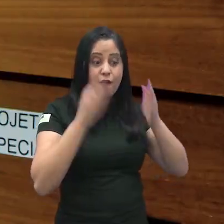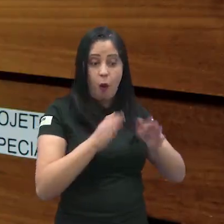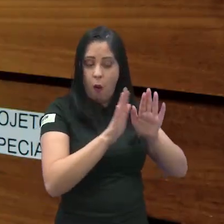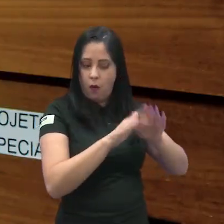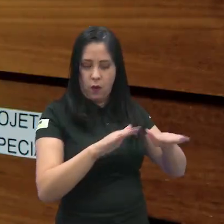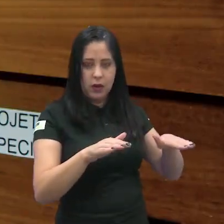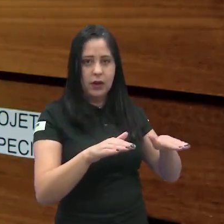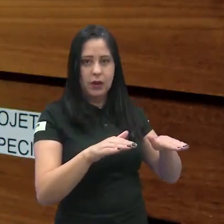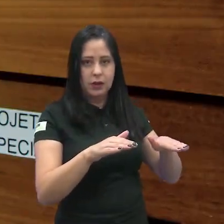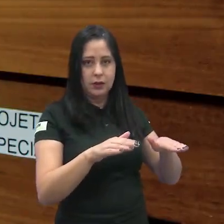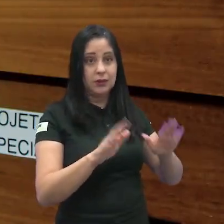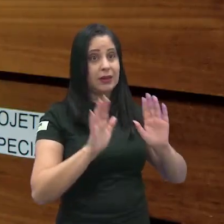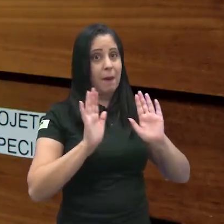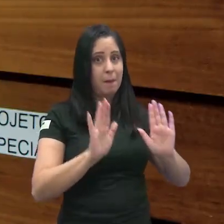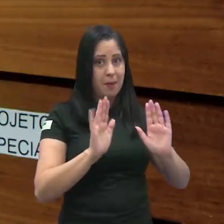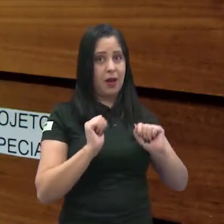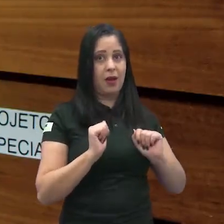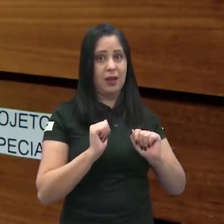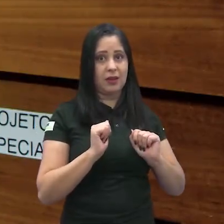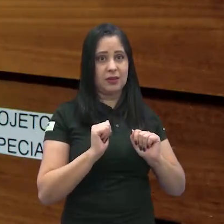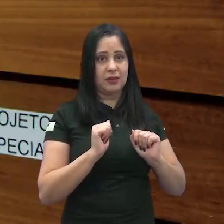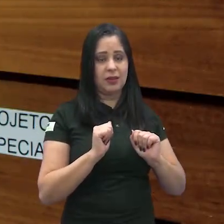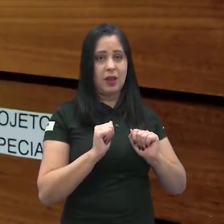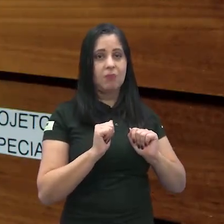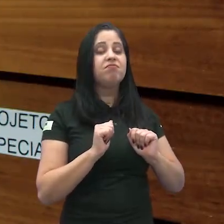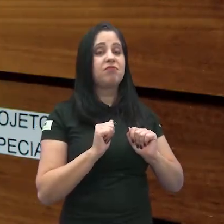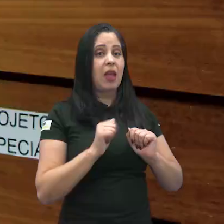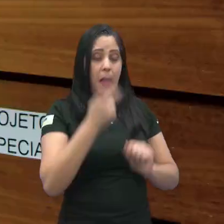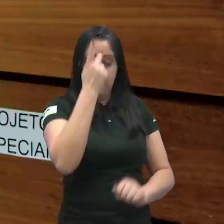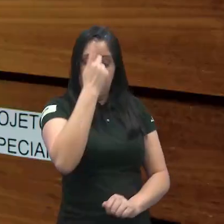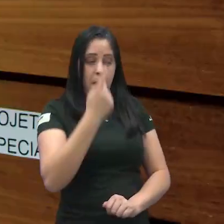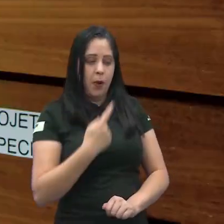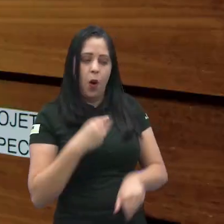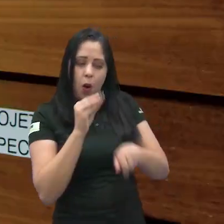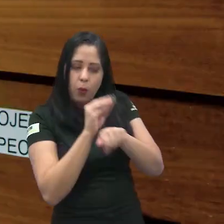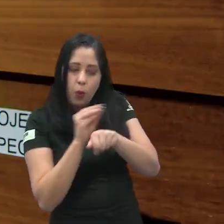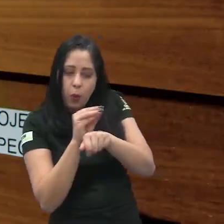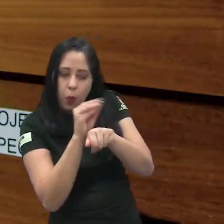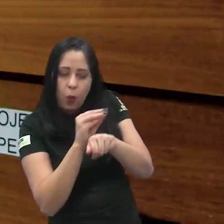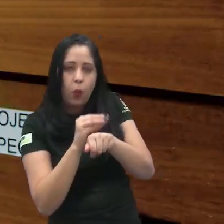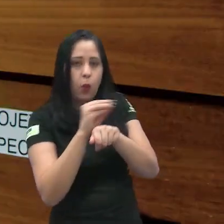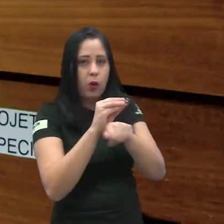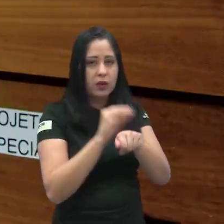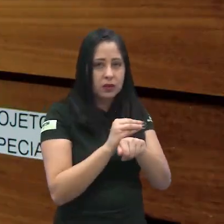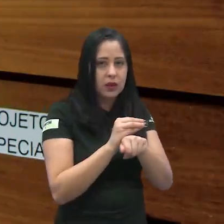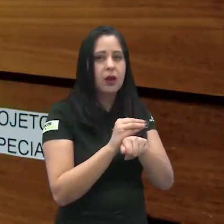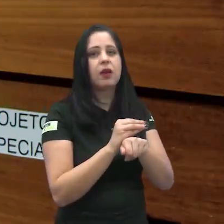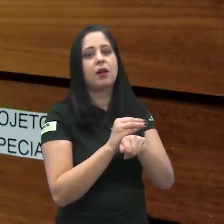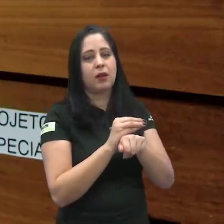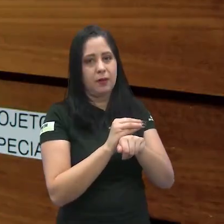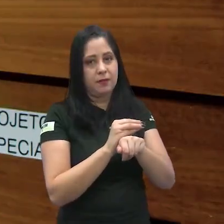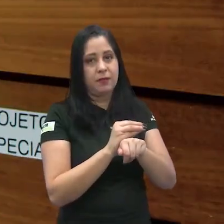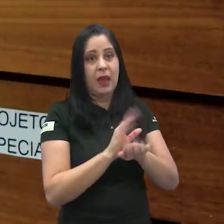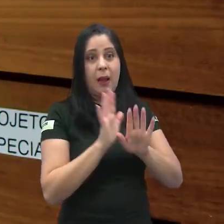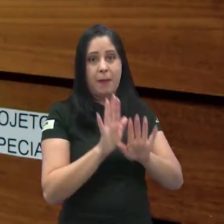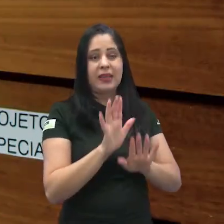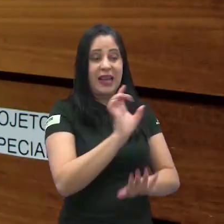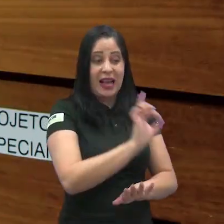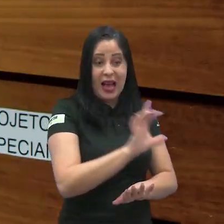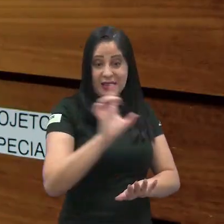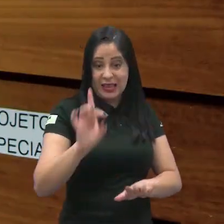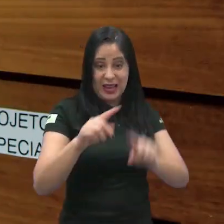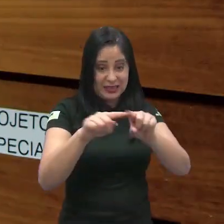todas as salas, mas é mais a sua sala que você fica de olho, tem a convivência com as outras salas, mas cada um tem mais a